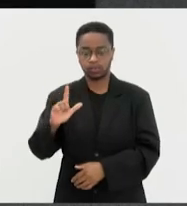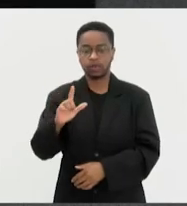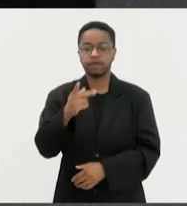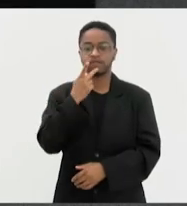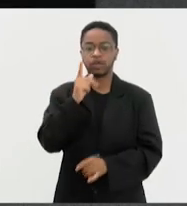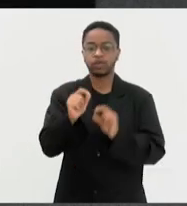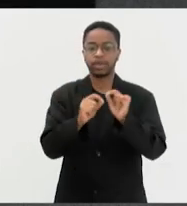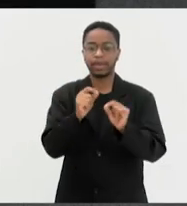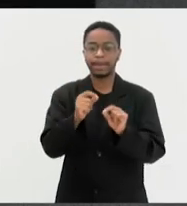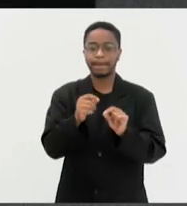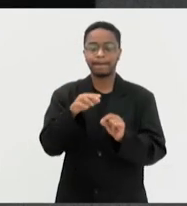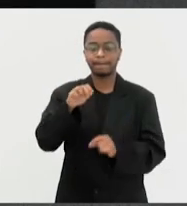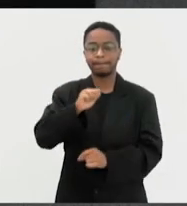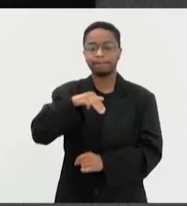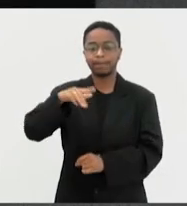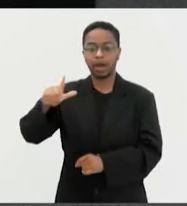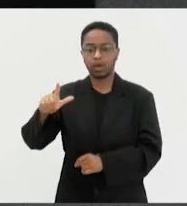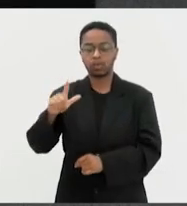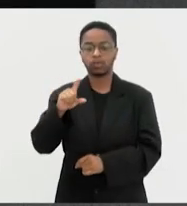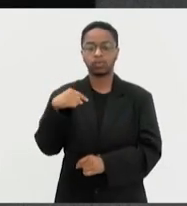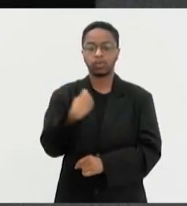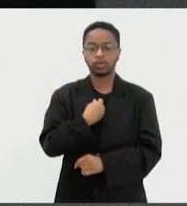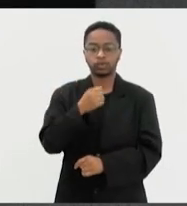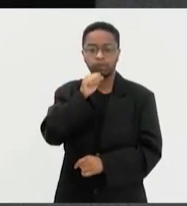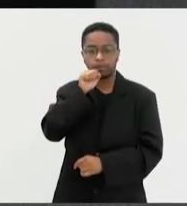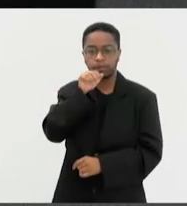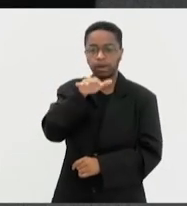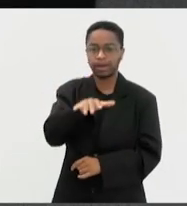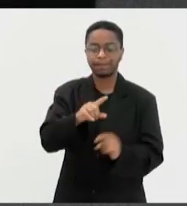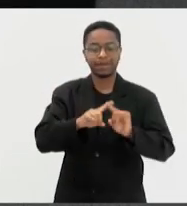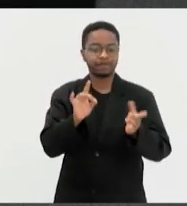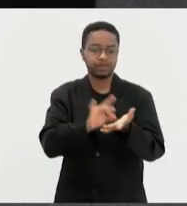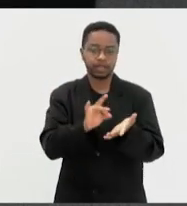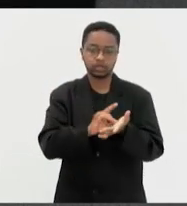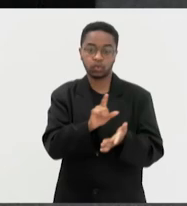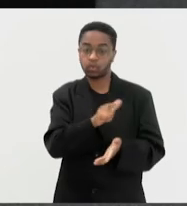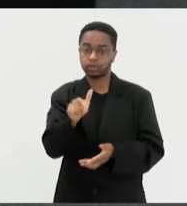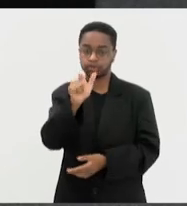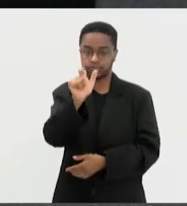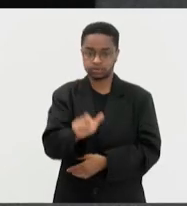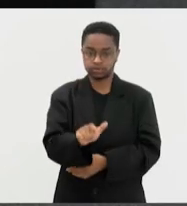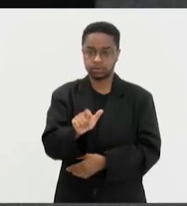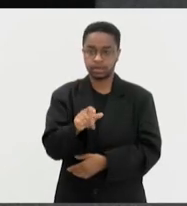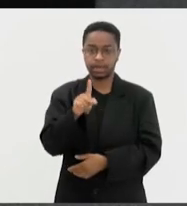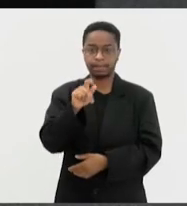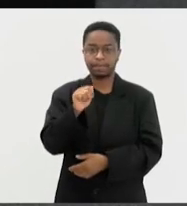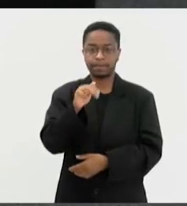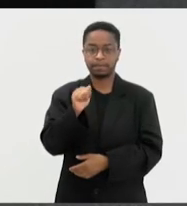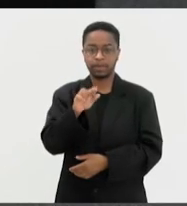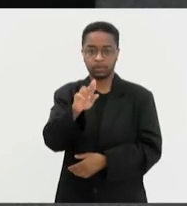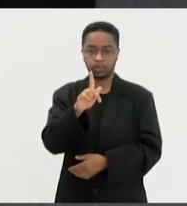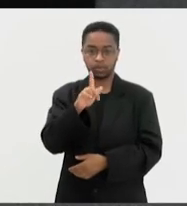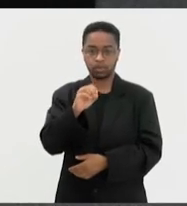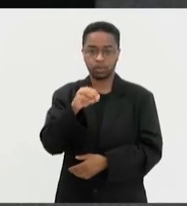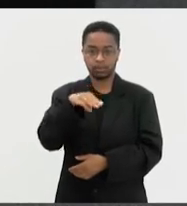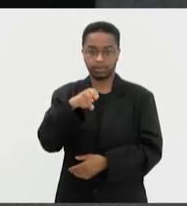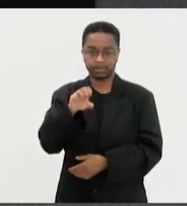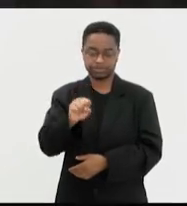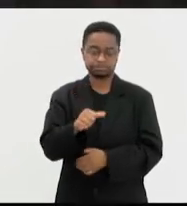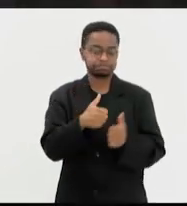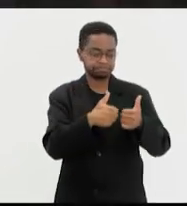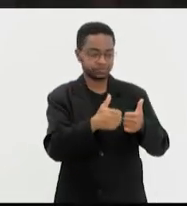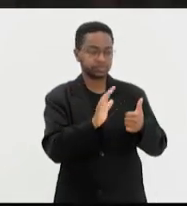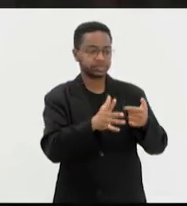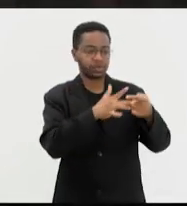o mal é o que sai da boca do homem na verdade não é do Raul Seixas é do Pepeu Gomes Tá bom então fazendo